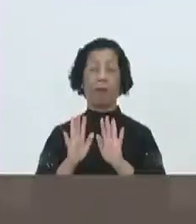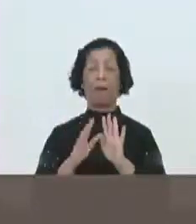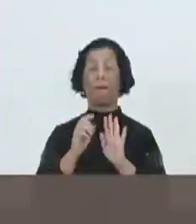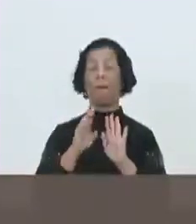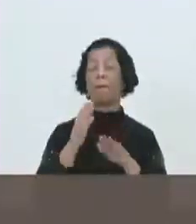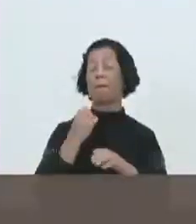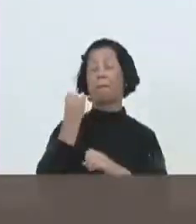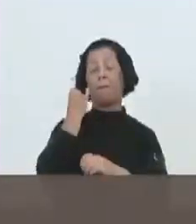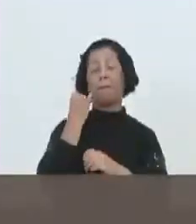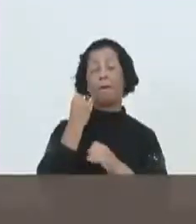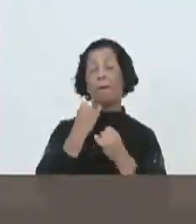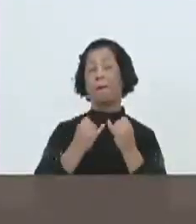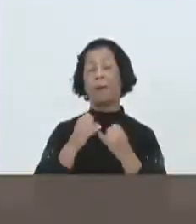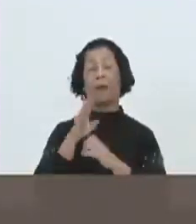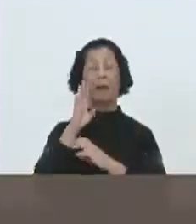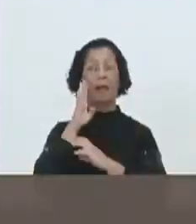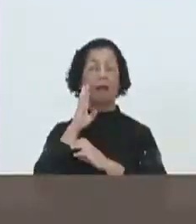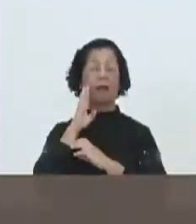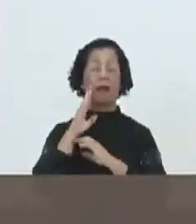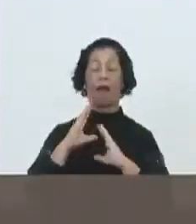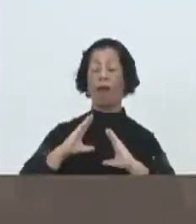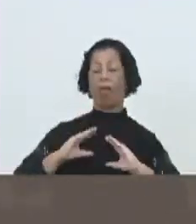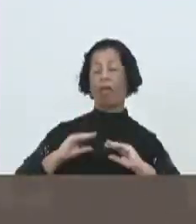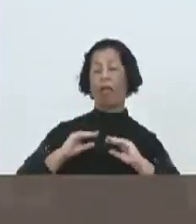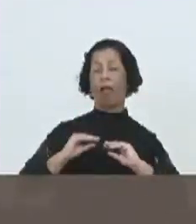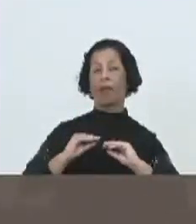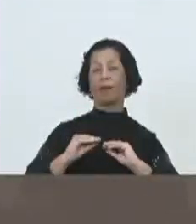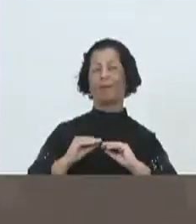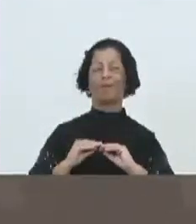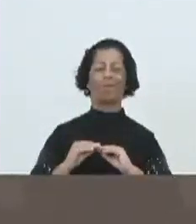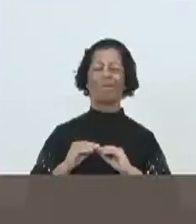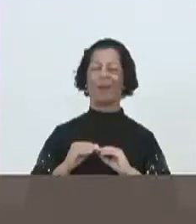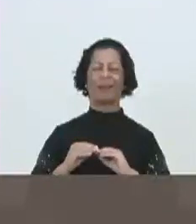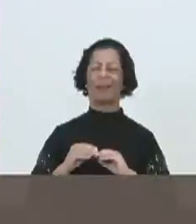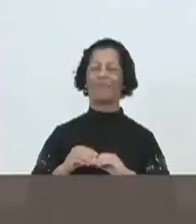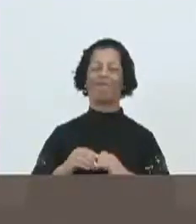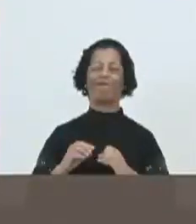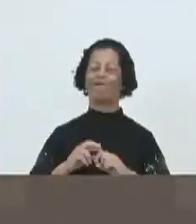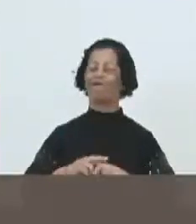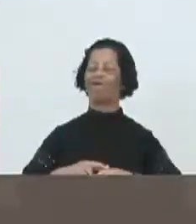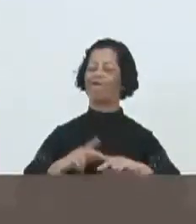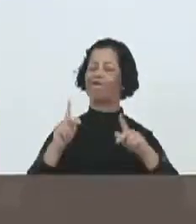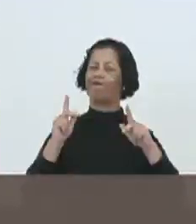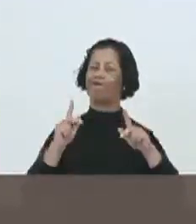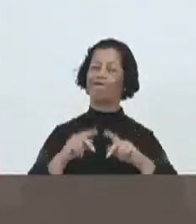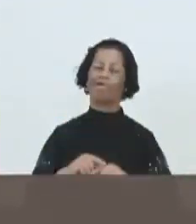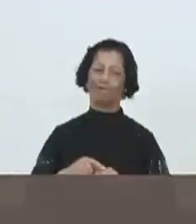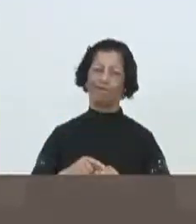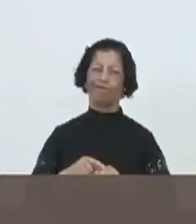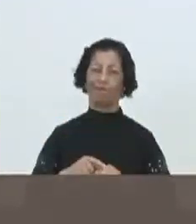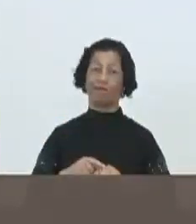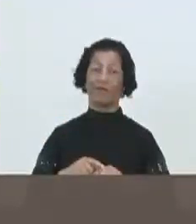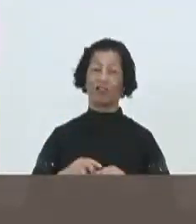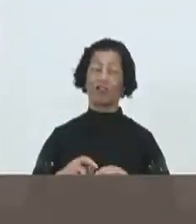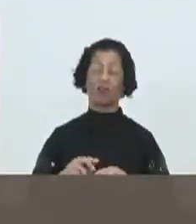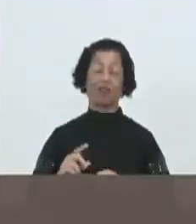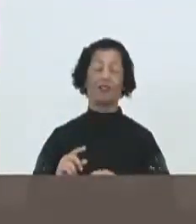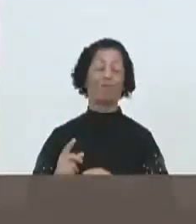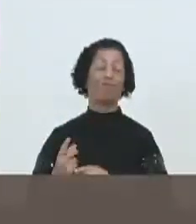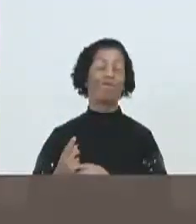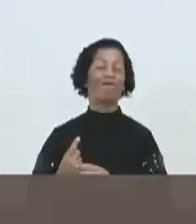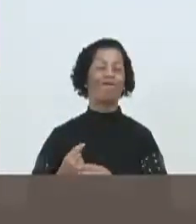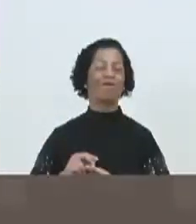certinho tudo confortável mas tá muito inconfortável a questão de da aplicação de verbas